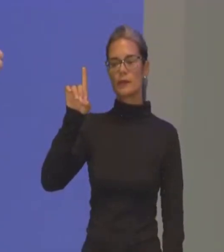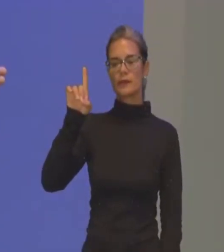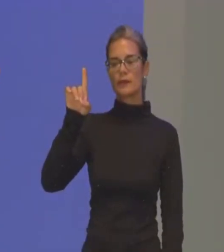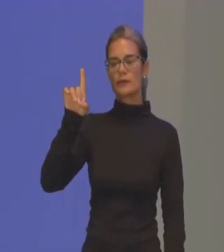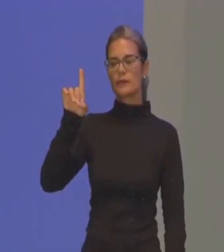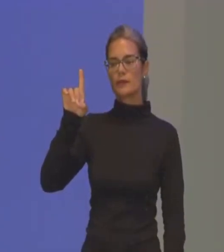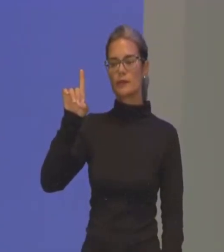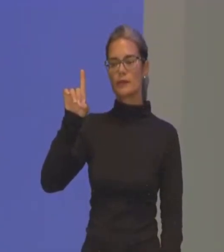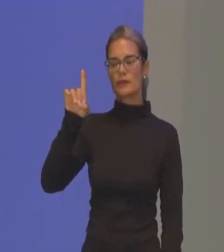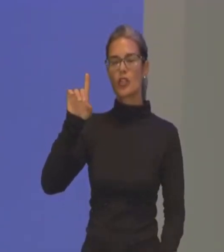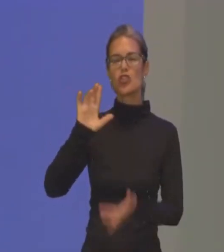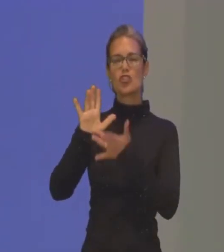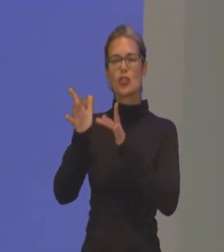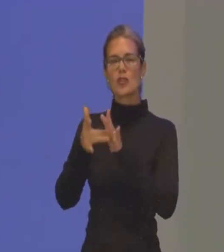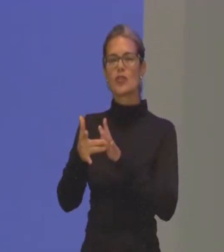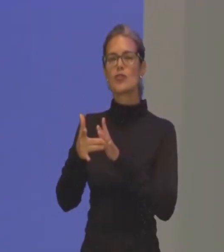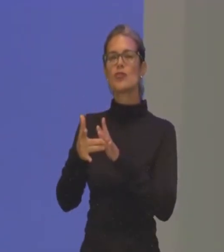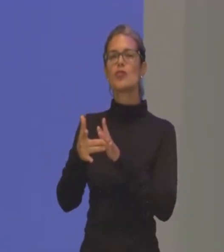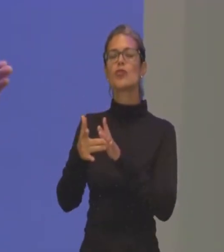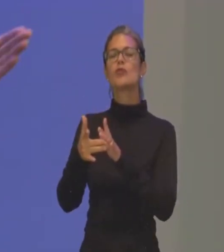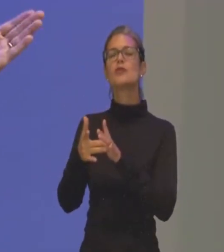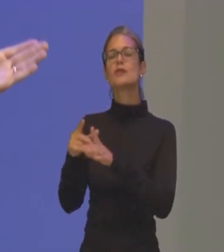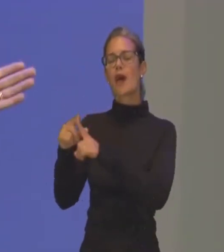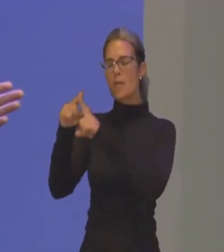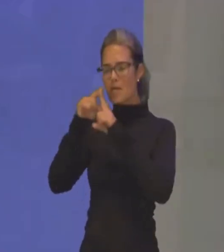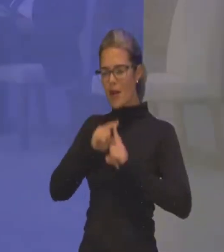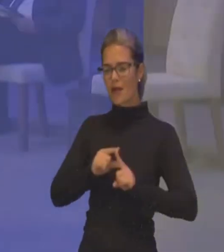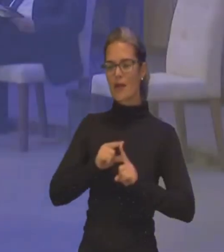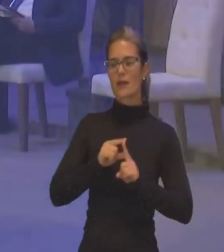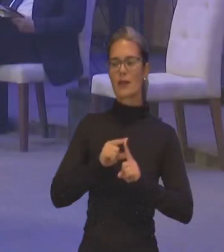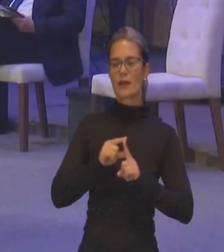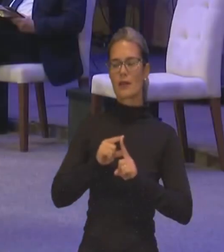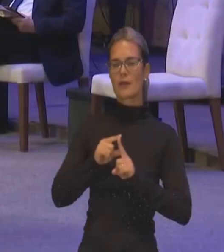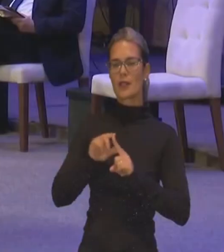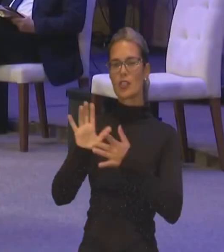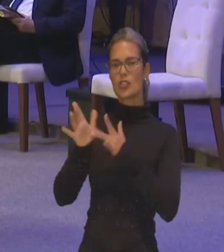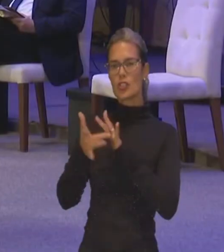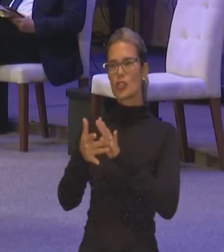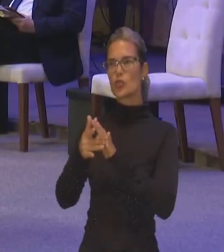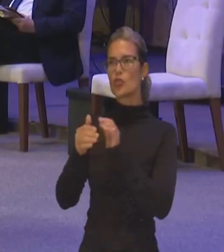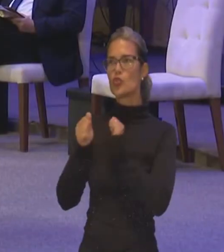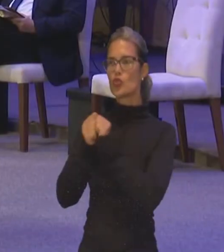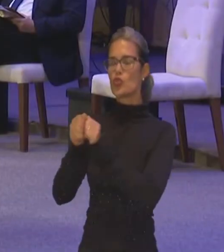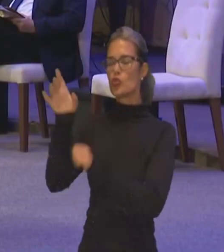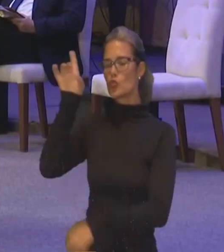era o Verbo, aquele que era Deus, estava com Deus,